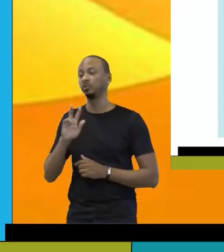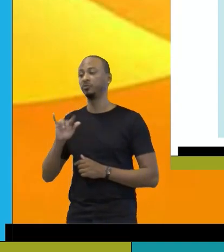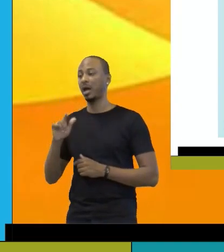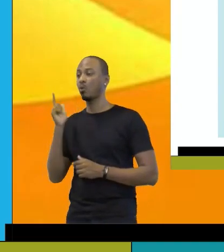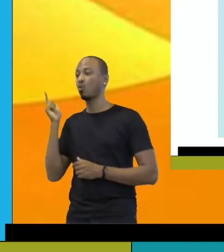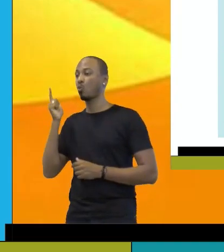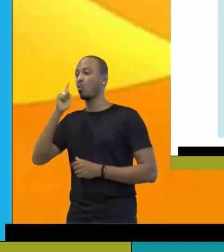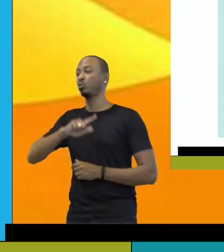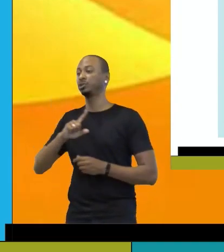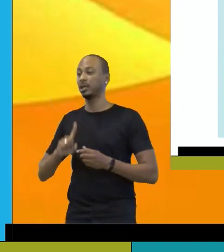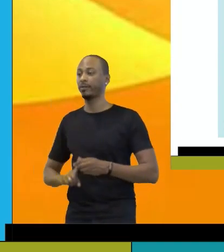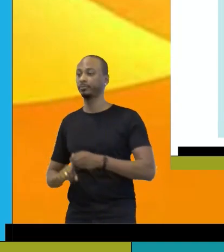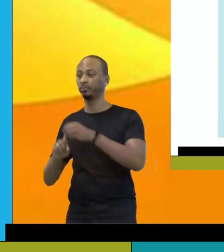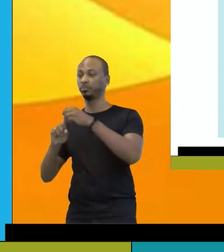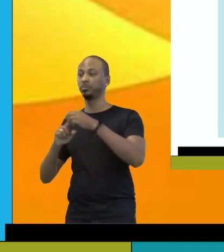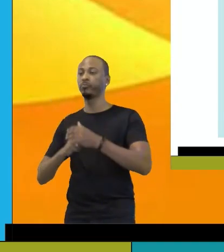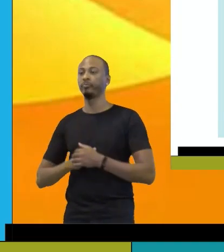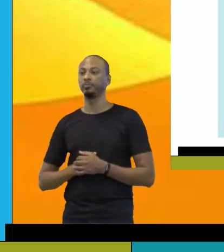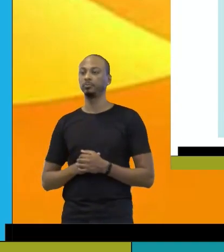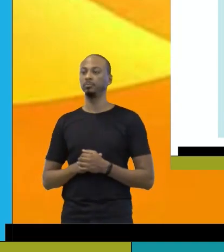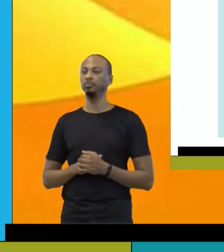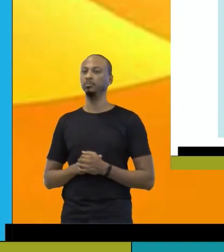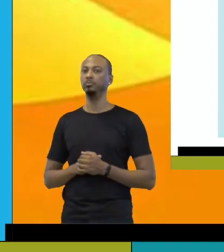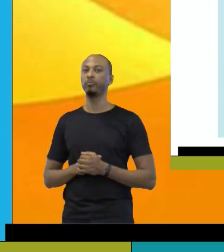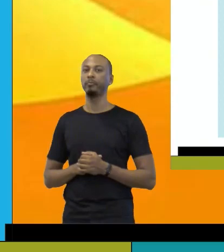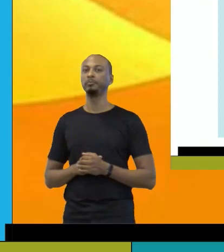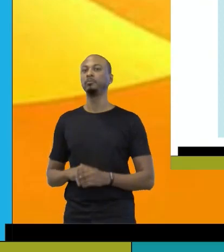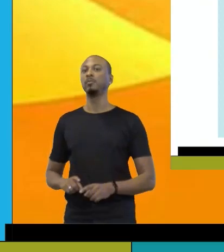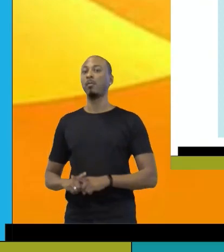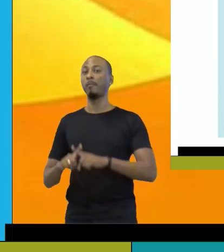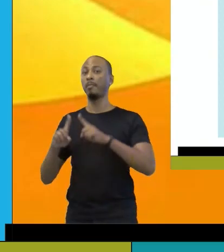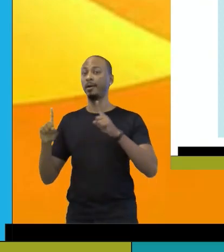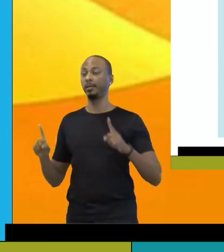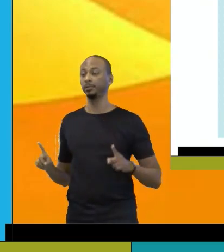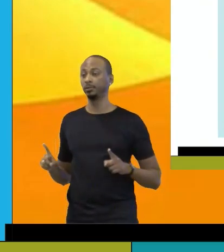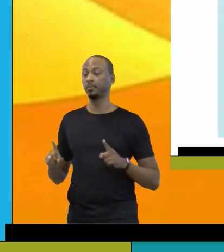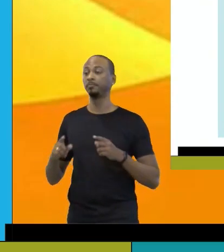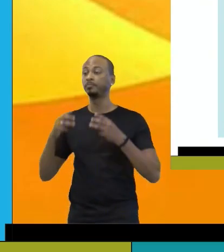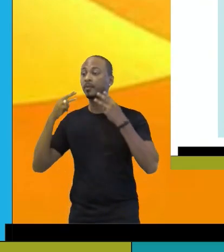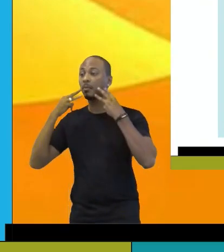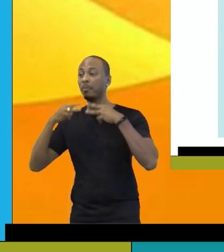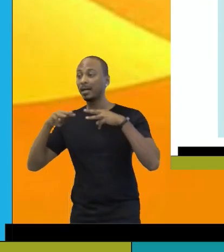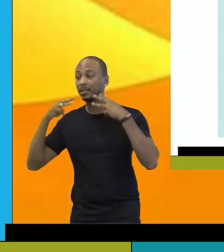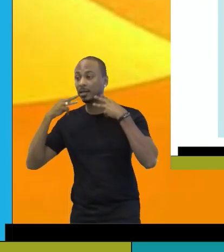desejada unificação. Mas Nicolau Maquiavel